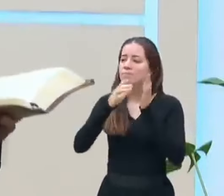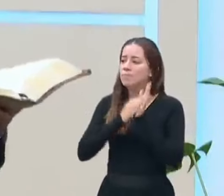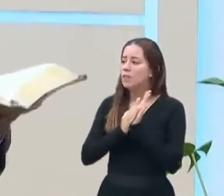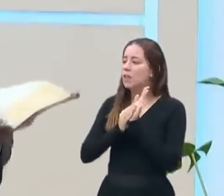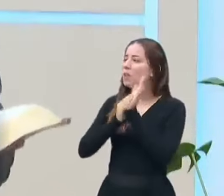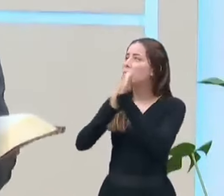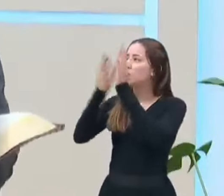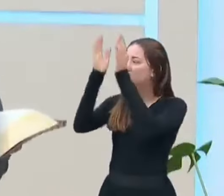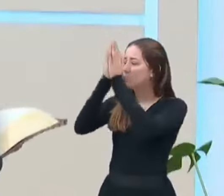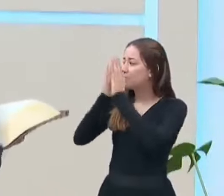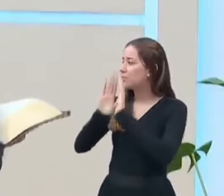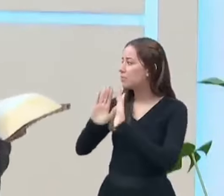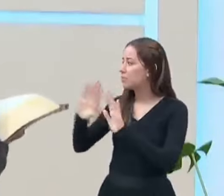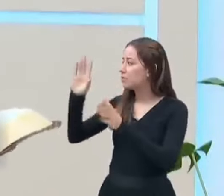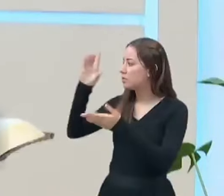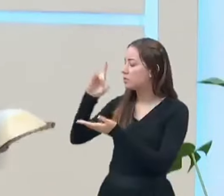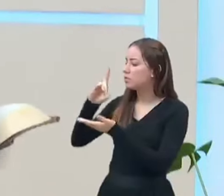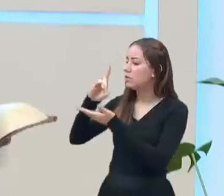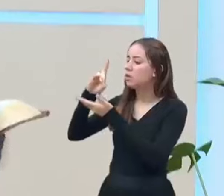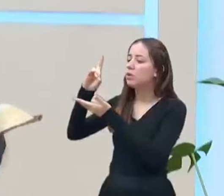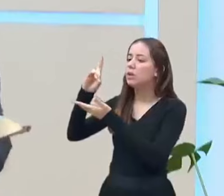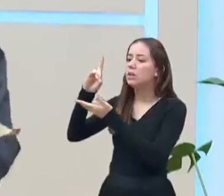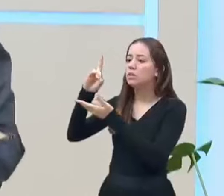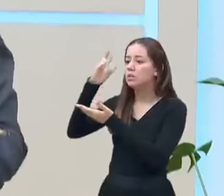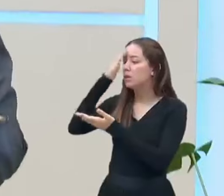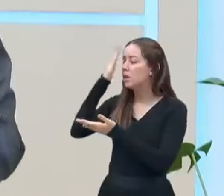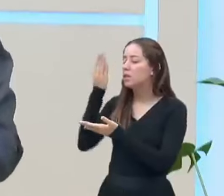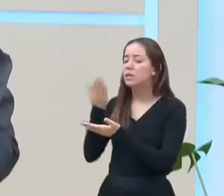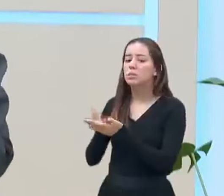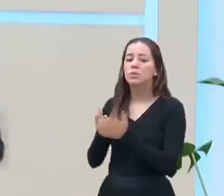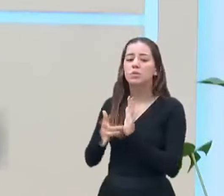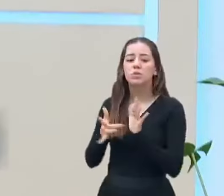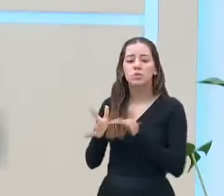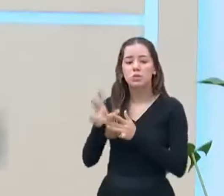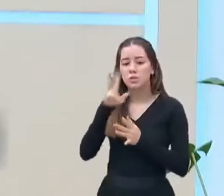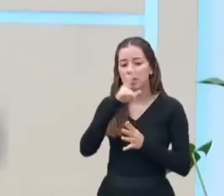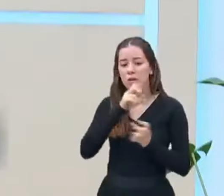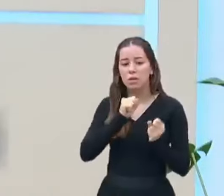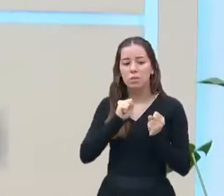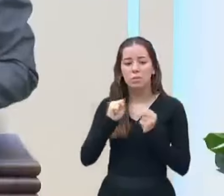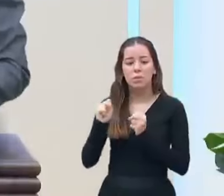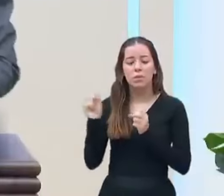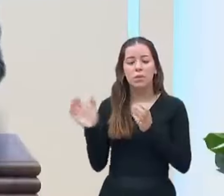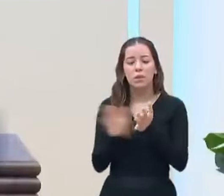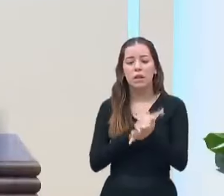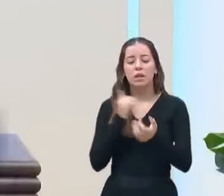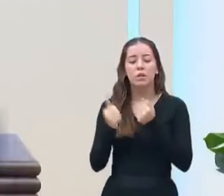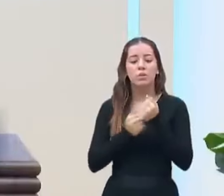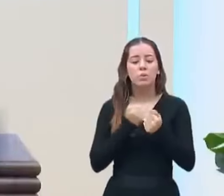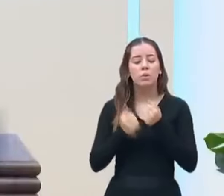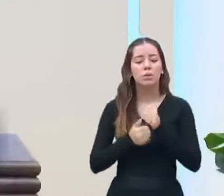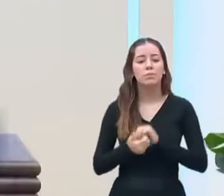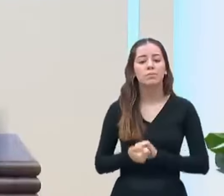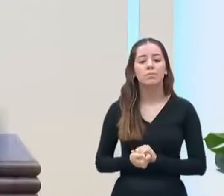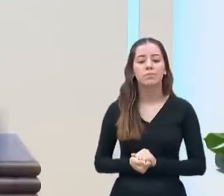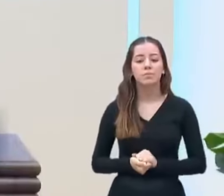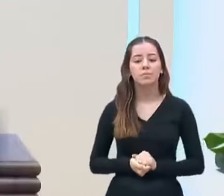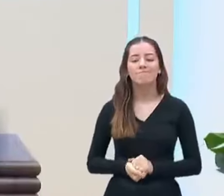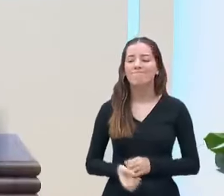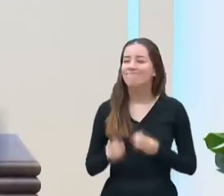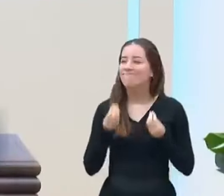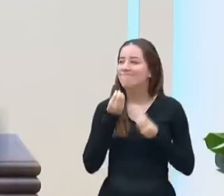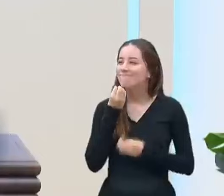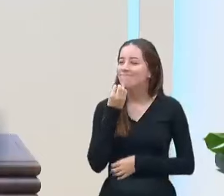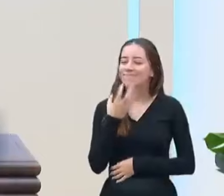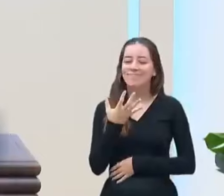glorifica a Deus e creia no senhorio e no poder de Jesus. Aleluia! Mas, queridos irmãos, que coisa